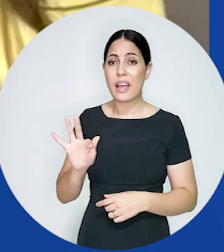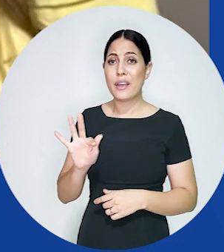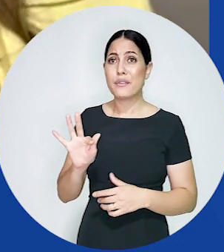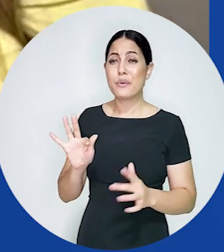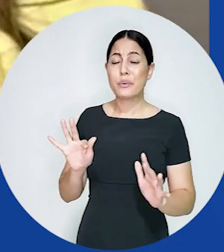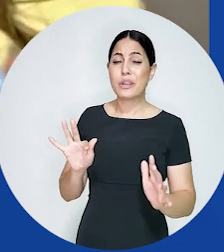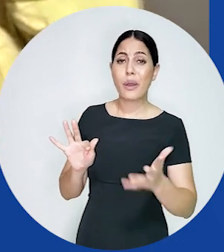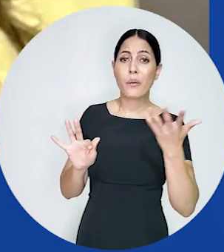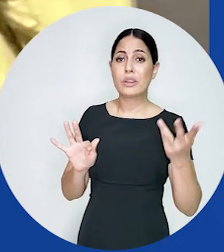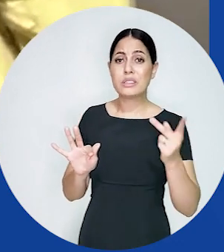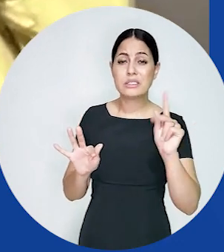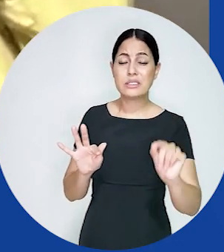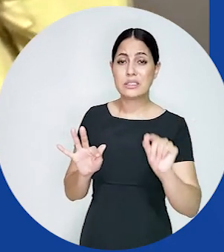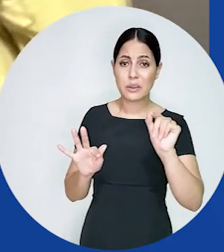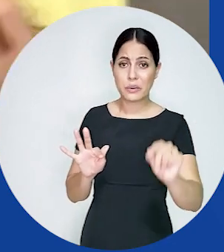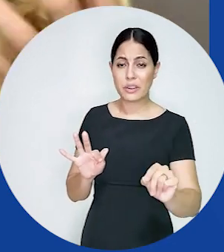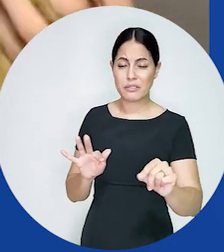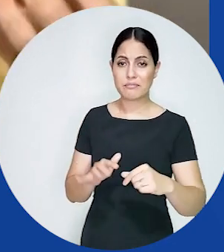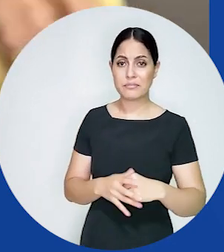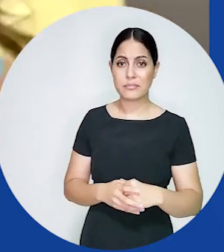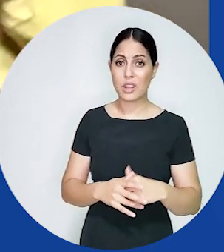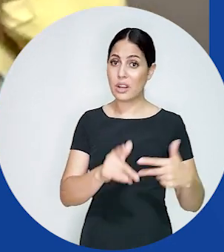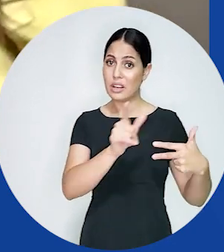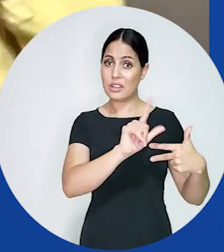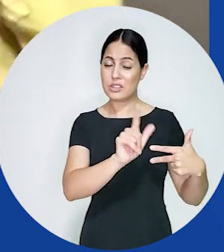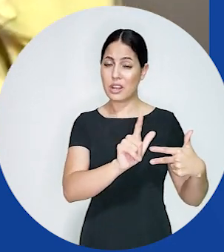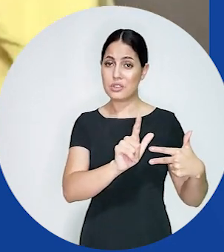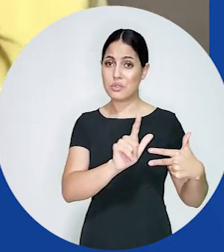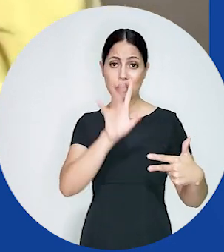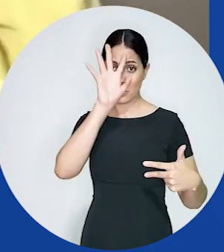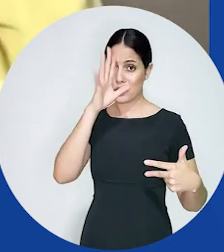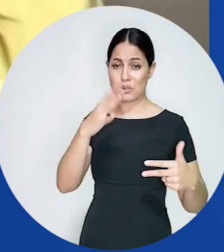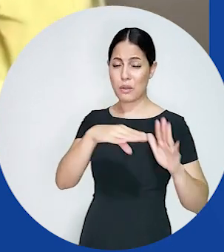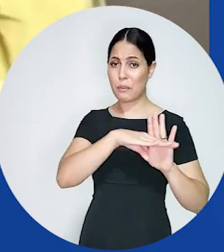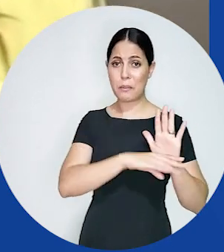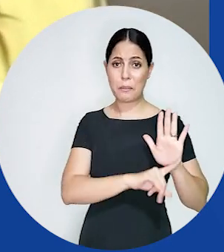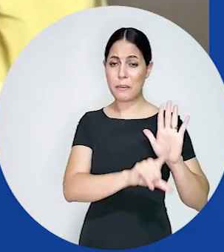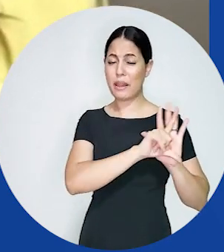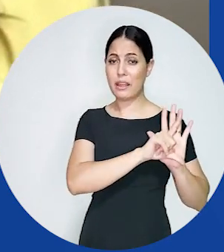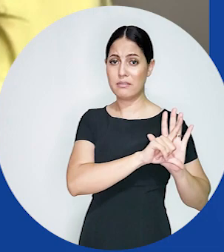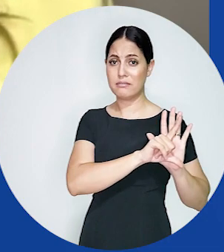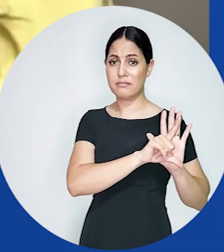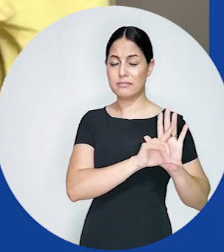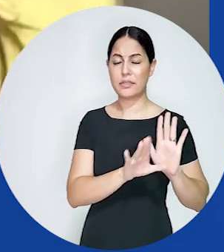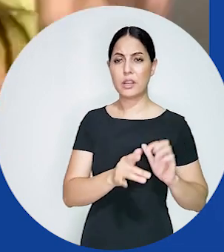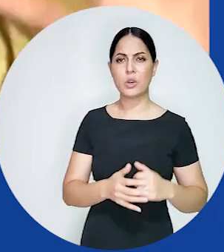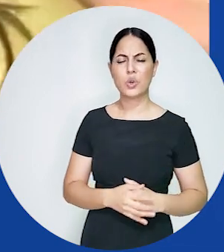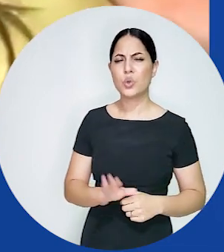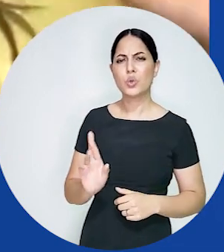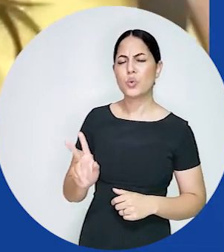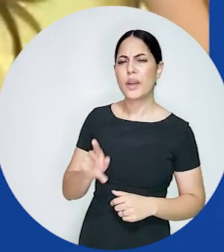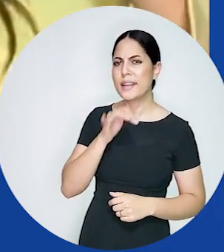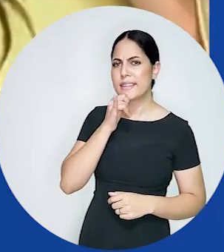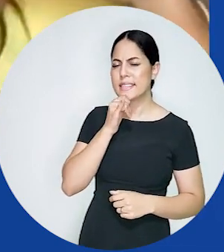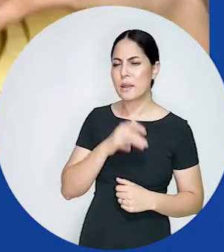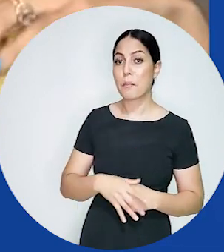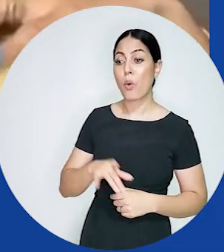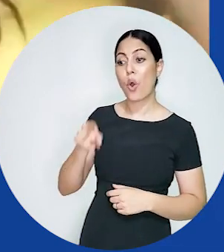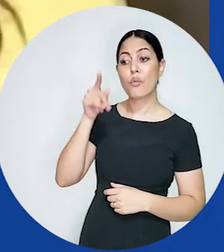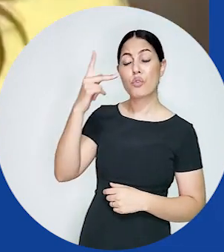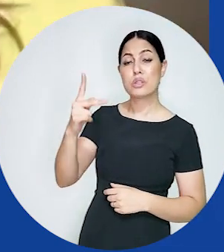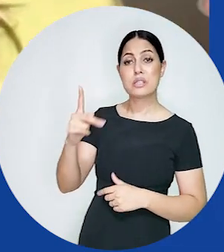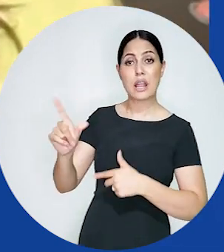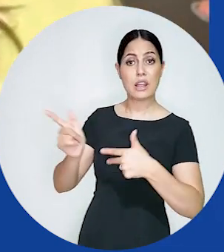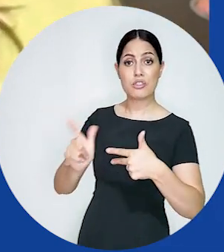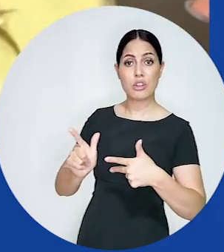Tribunal Federal é um instrumento que está questionando a inércia do legislativo. Não é assim, olha, a gente não